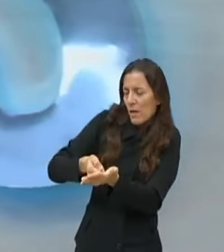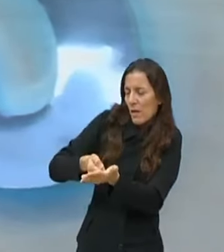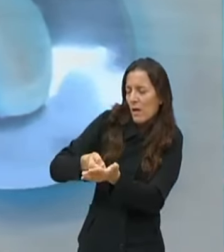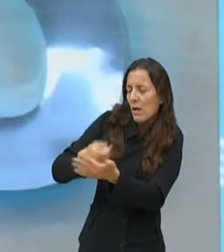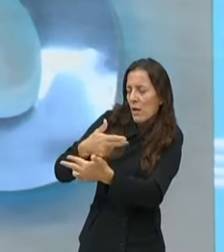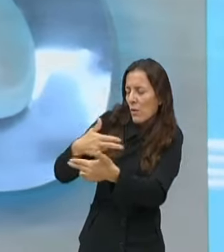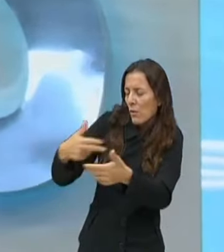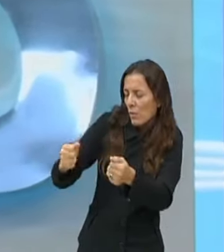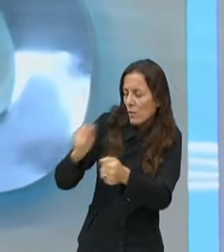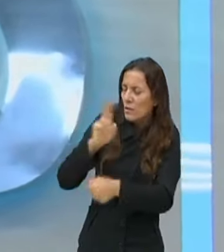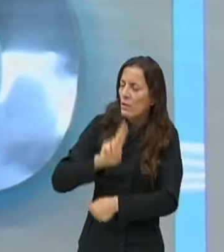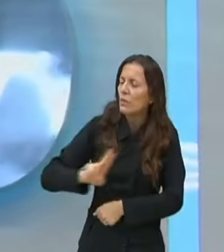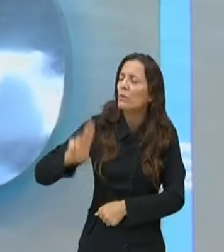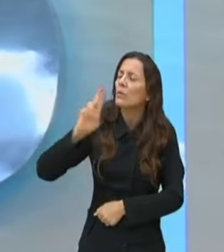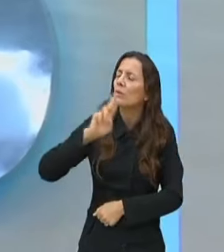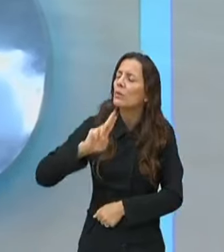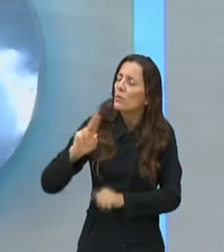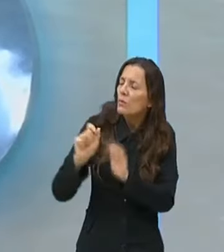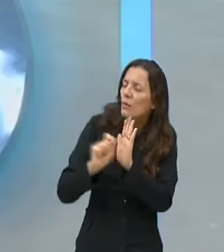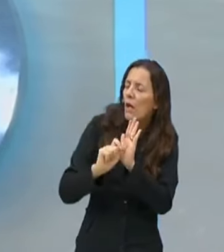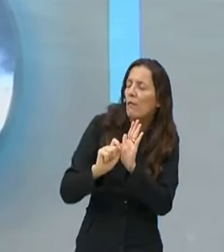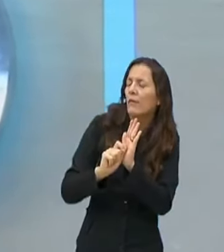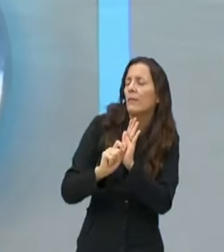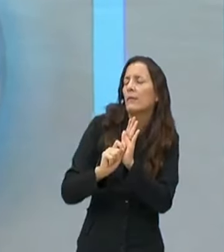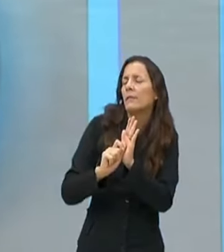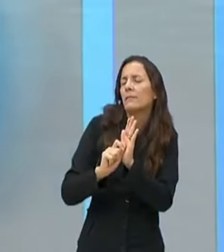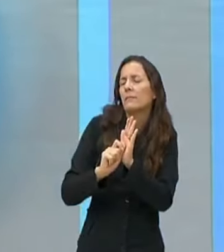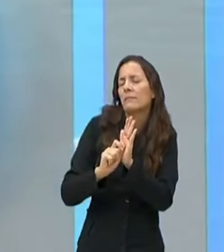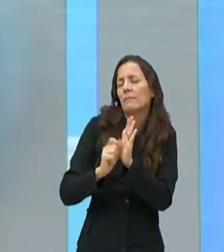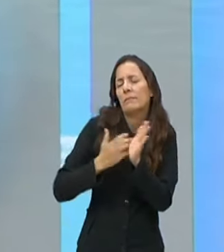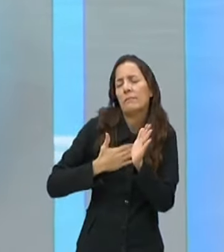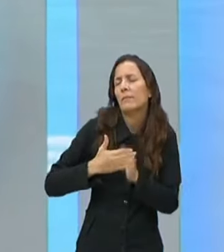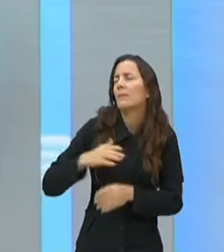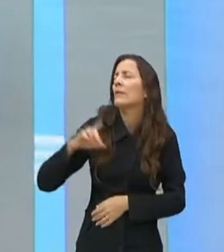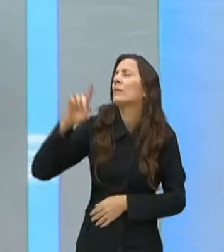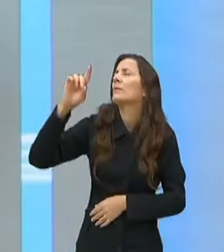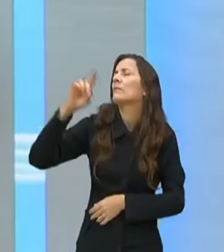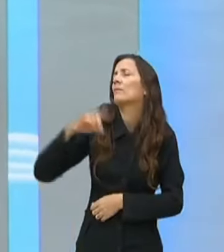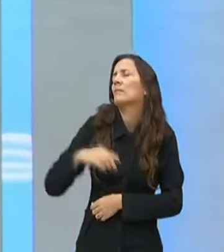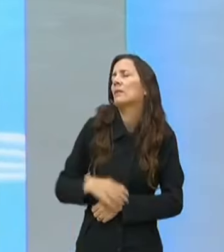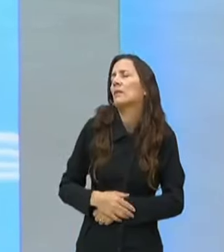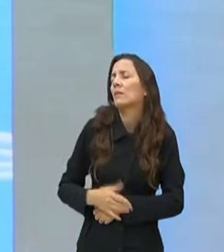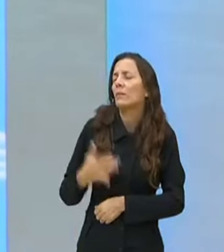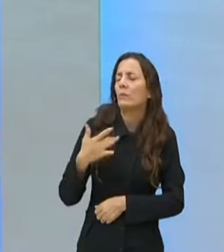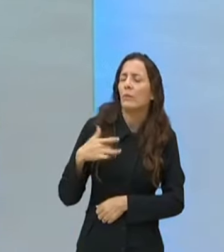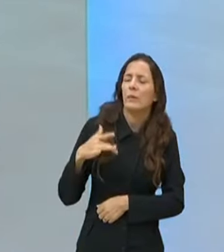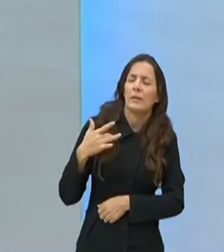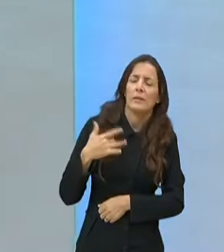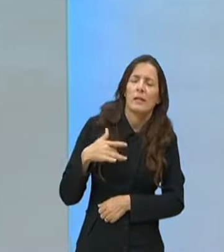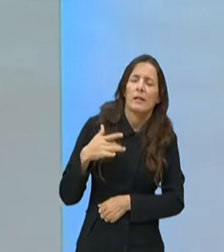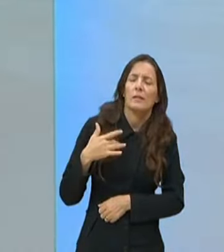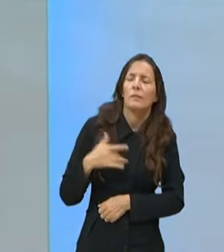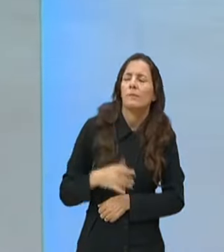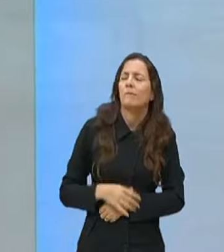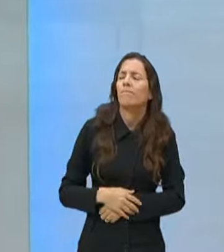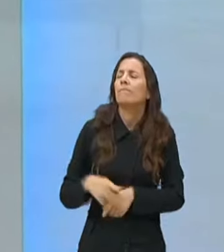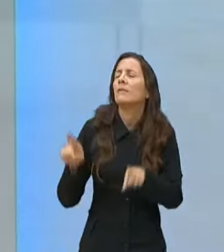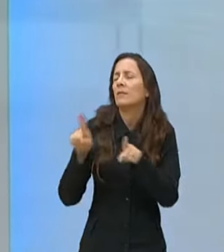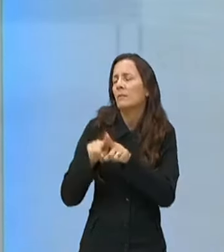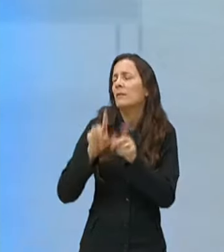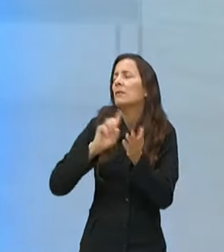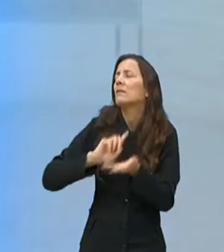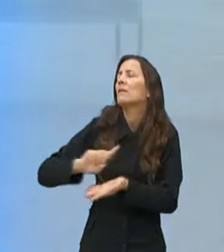defender a liberação da maconha e outras drogas, quem sabe nunca passou, Senhor, por situações